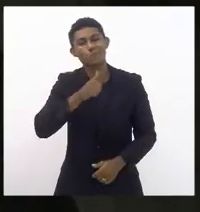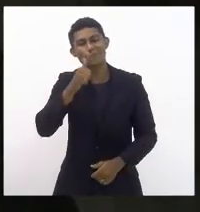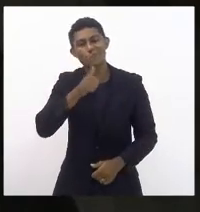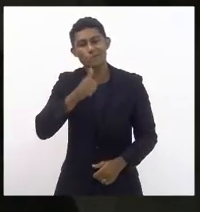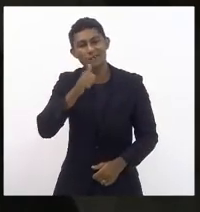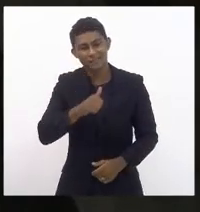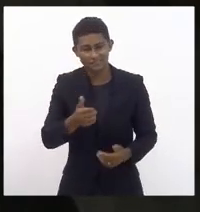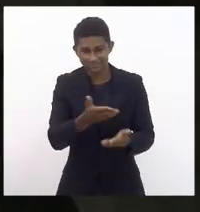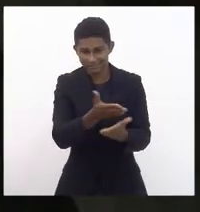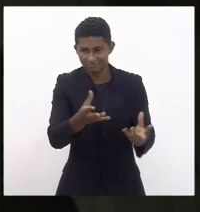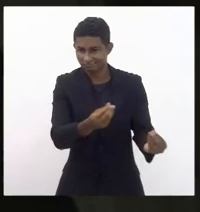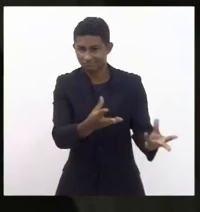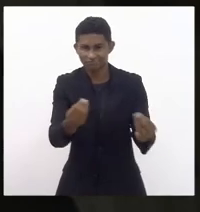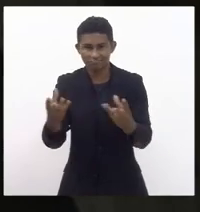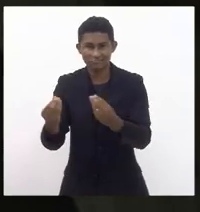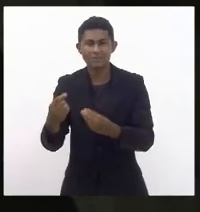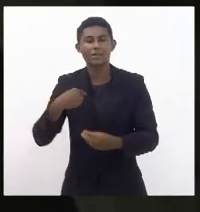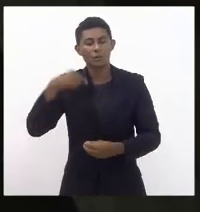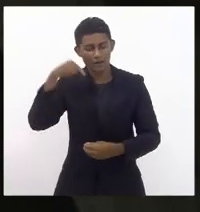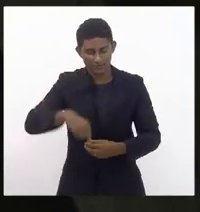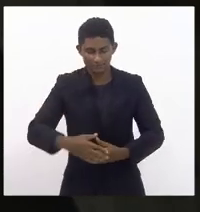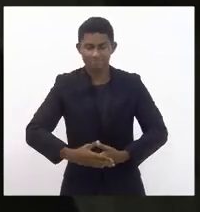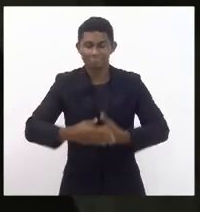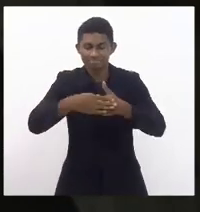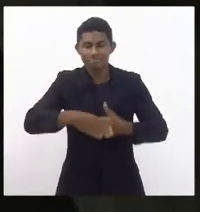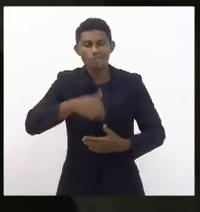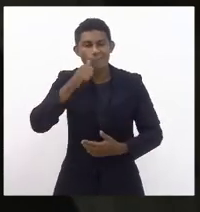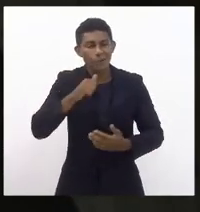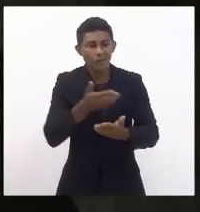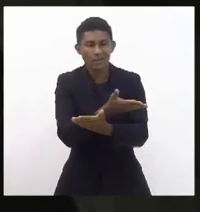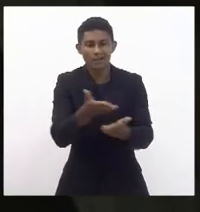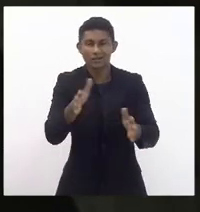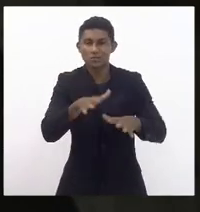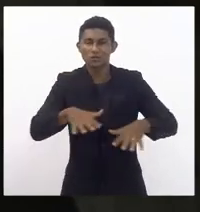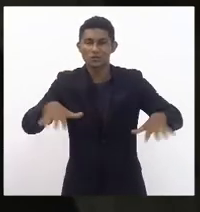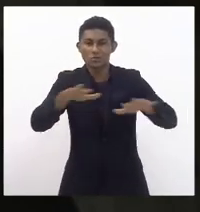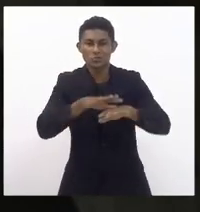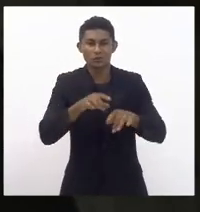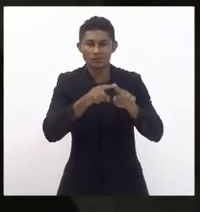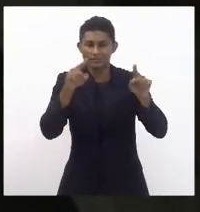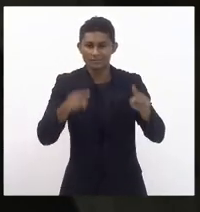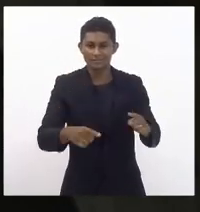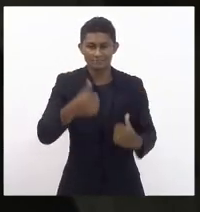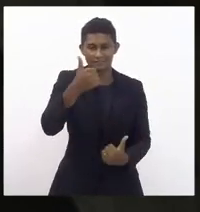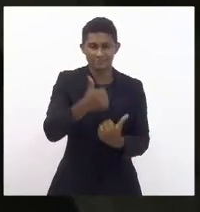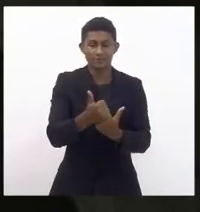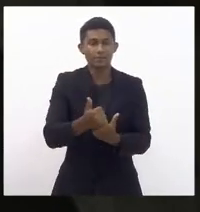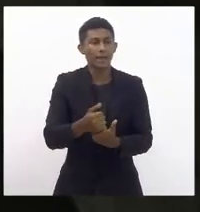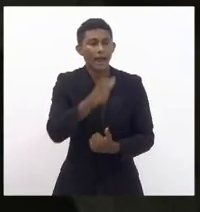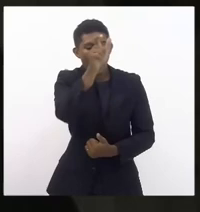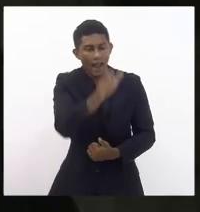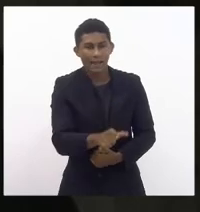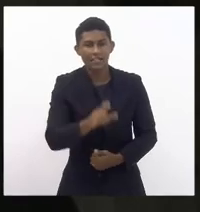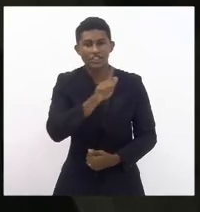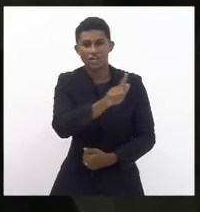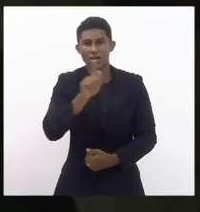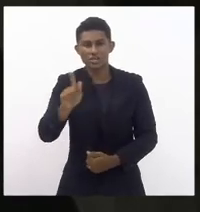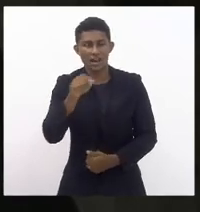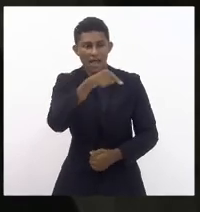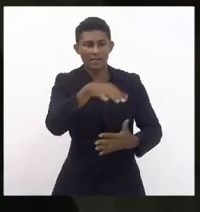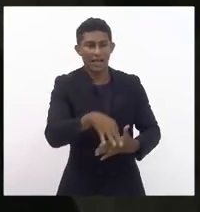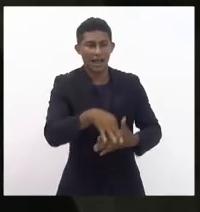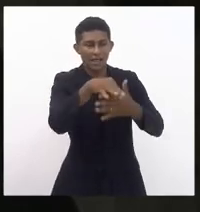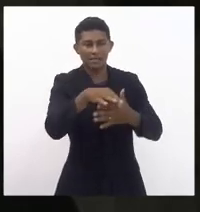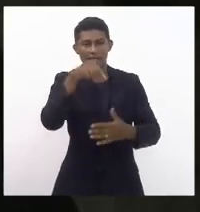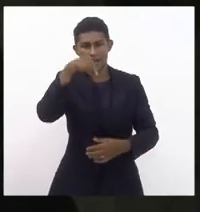eminentemente Feminina eu quero que saudades agente de educação infantil na figura da gg é uma liderança desse movimento aqui